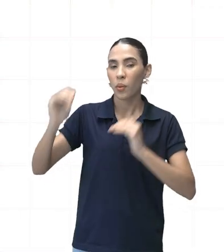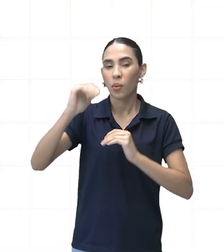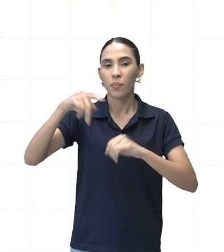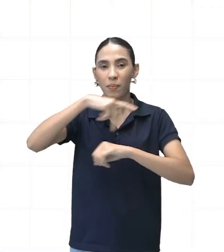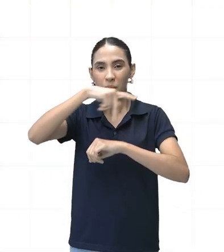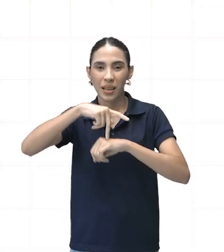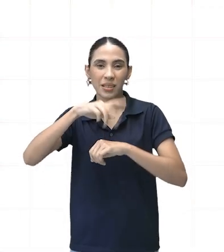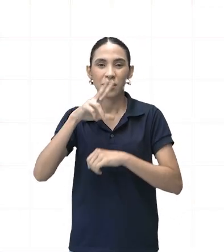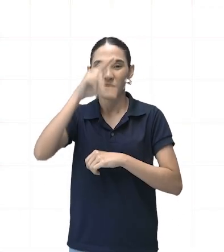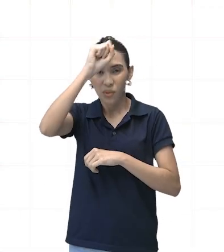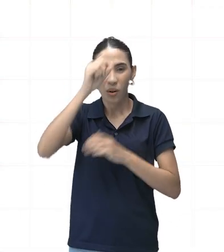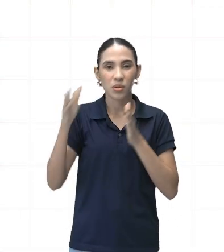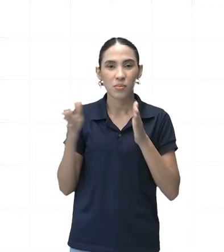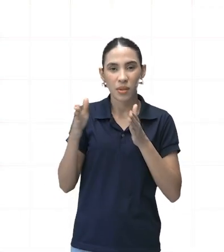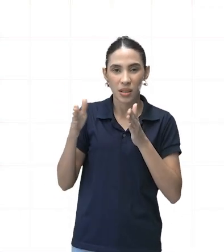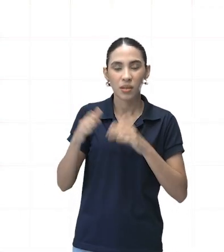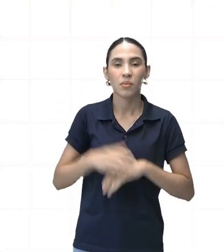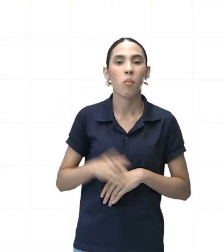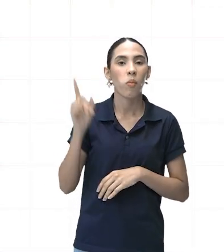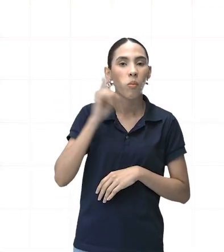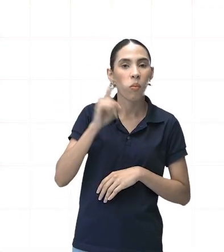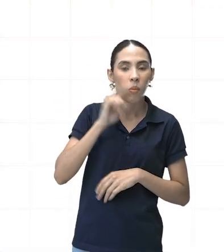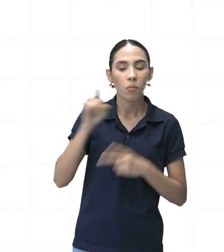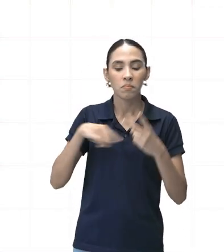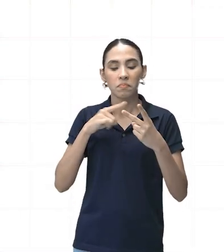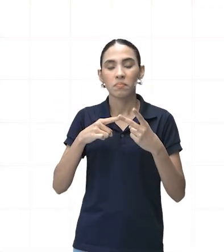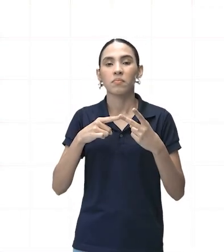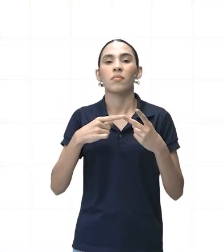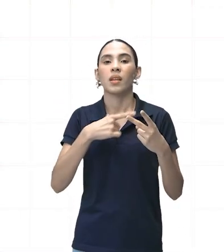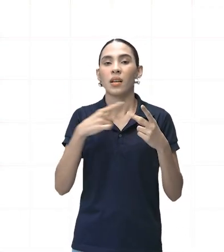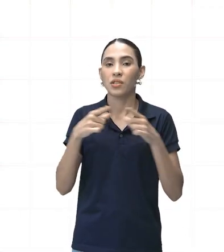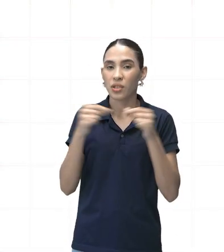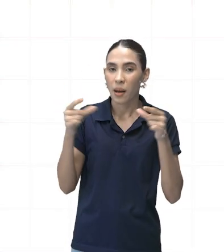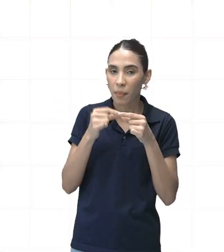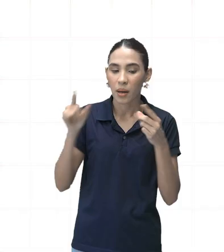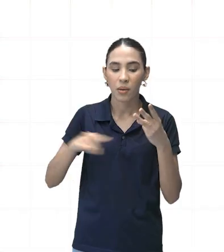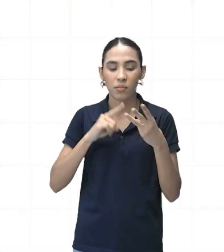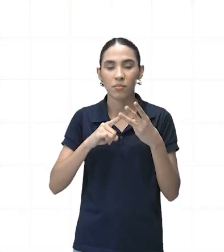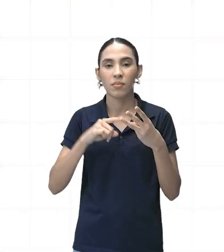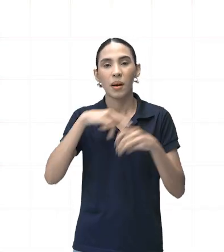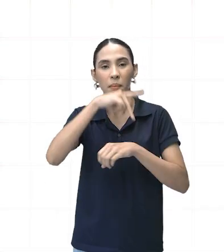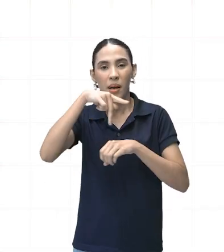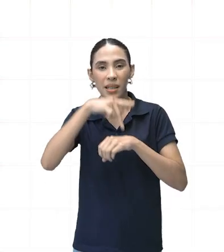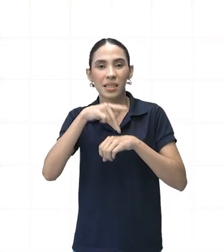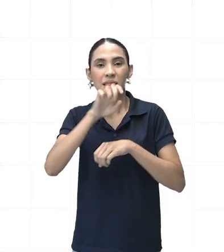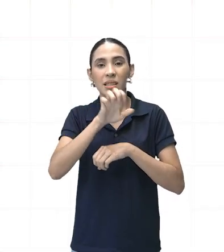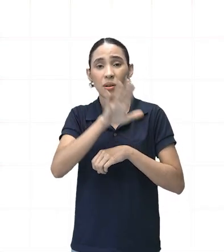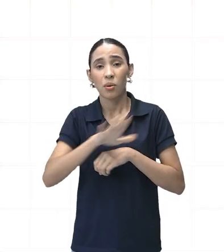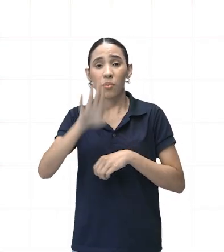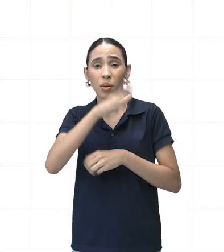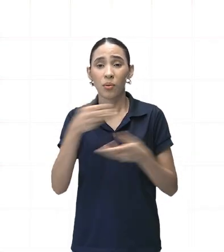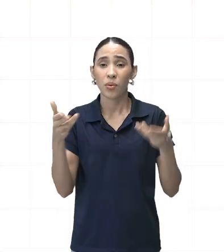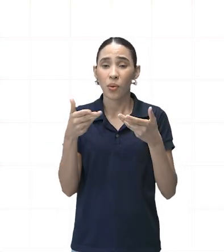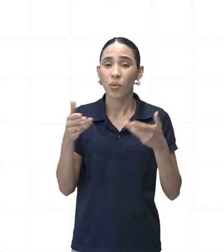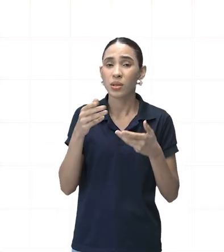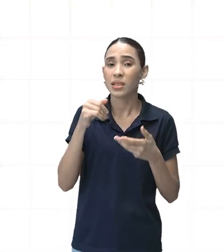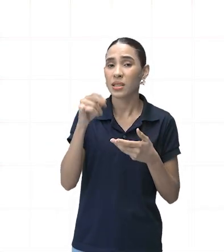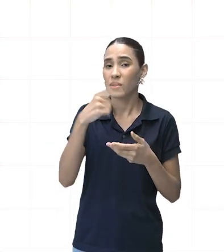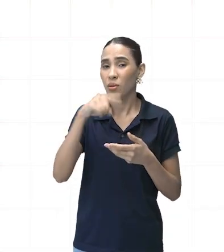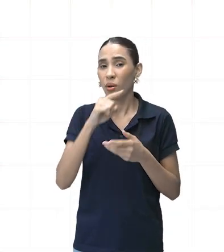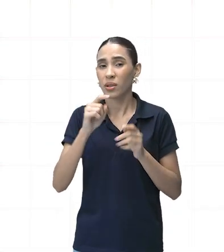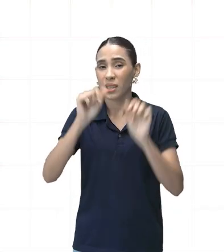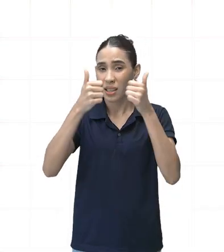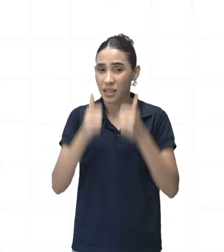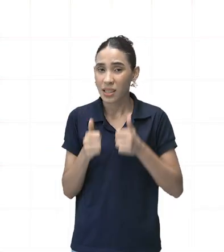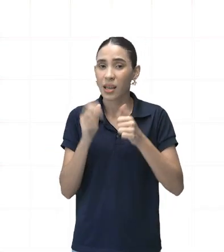potências mundiais naquele período, Estados Unidos, Japão, países europeus. E hoje, se a gente for analisar, realmente, né, a Rússia,